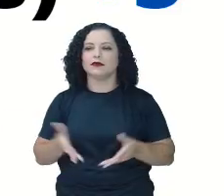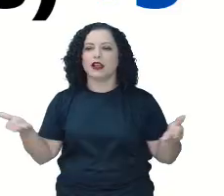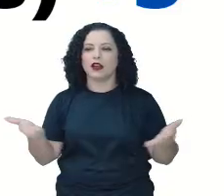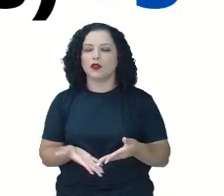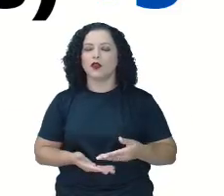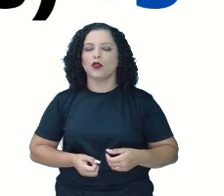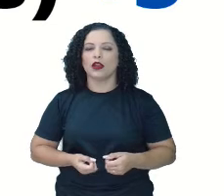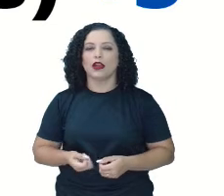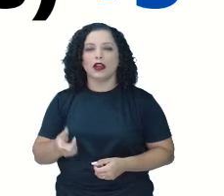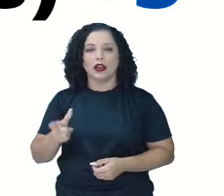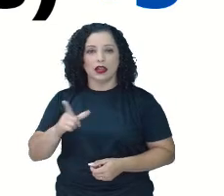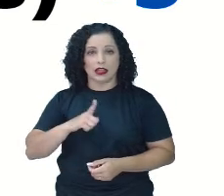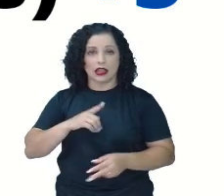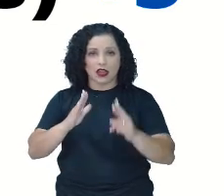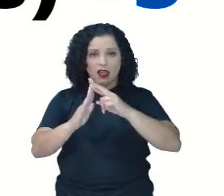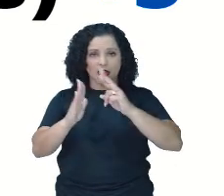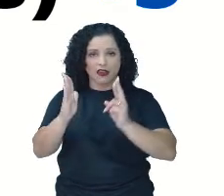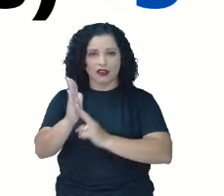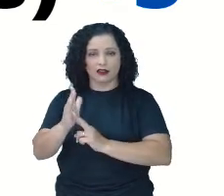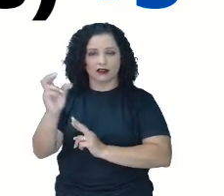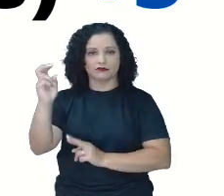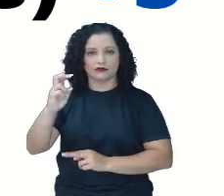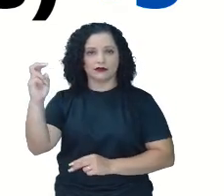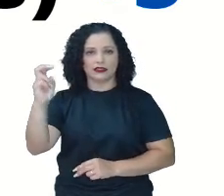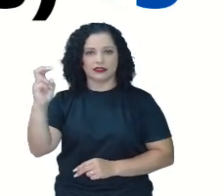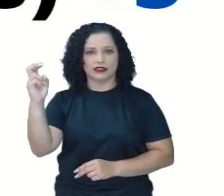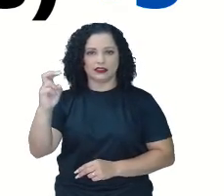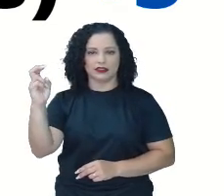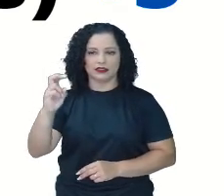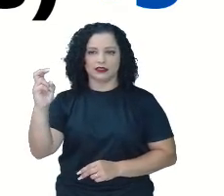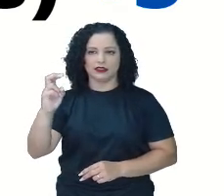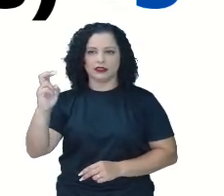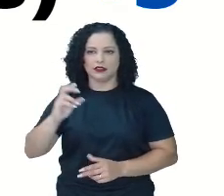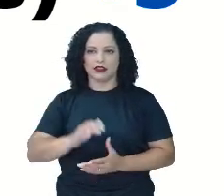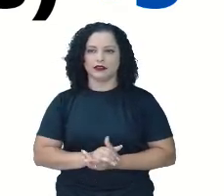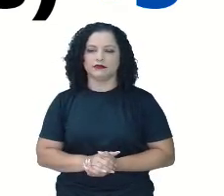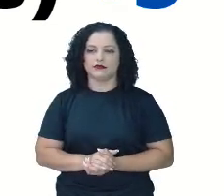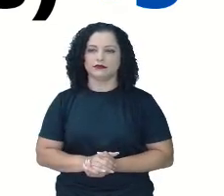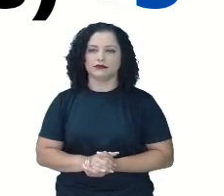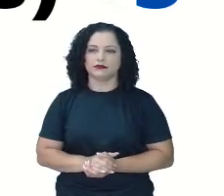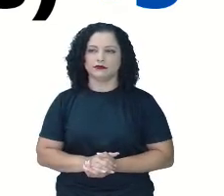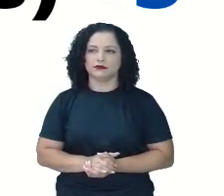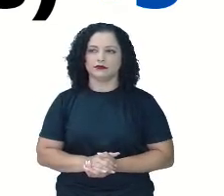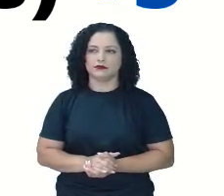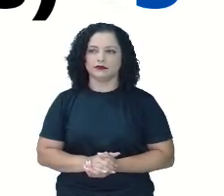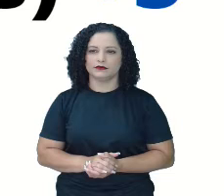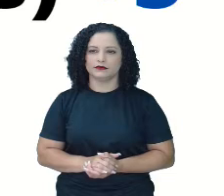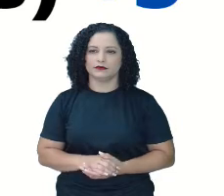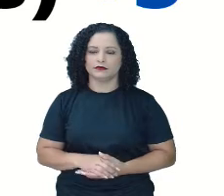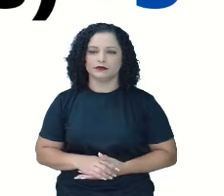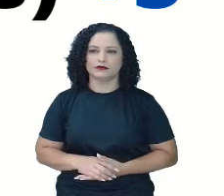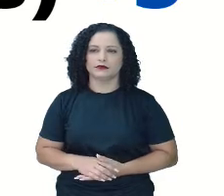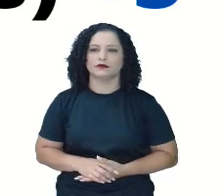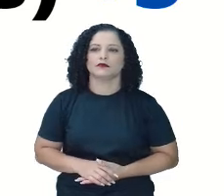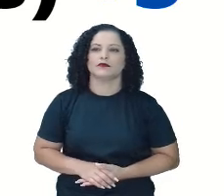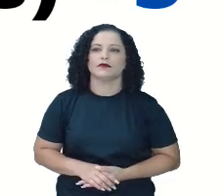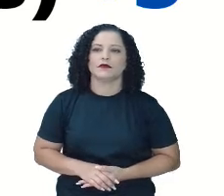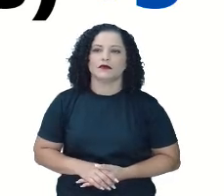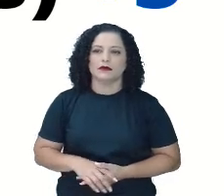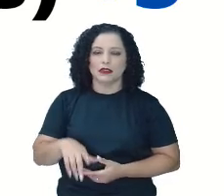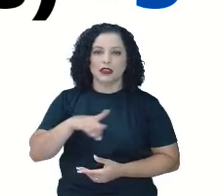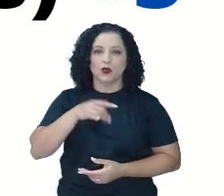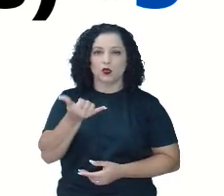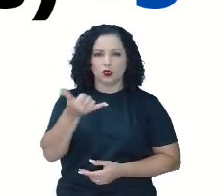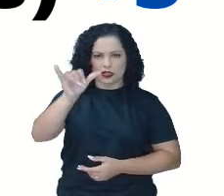Nós temos, olha ali, ó, duas vogais. Ó, ótimo. O Y. A gente, toda